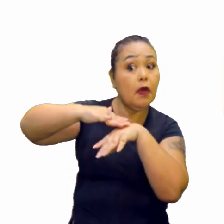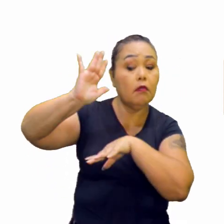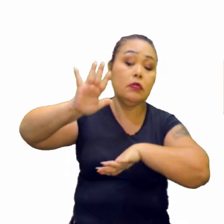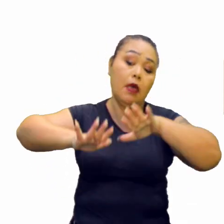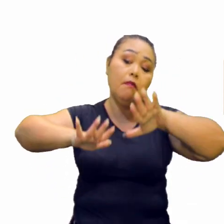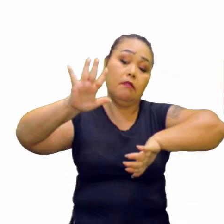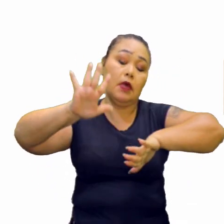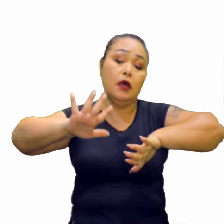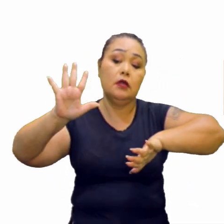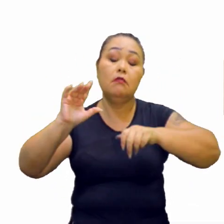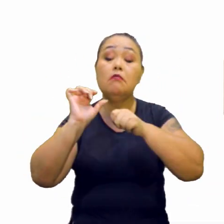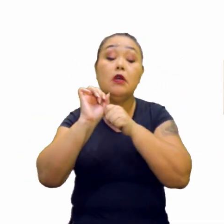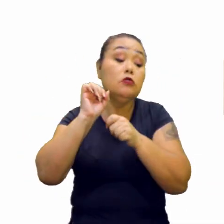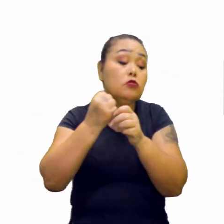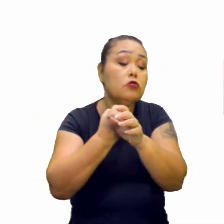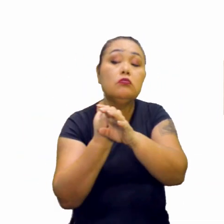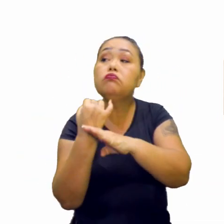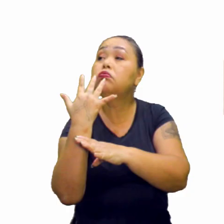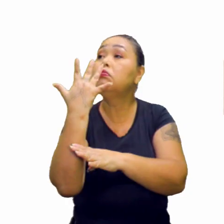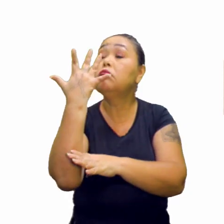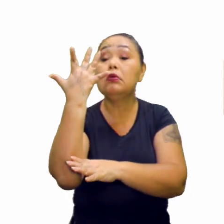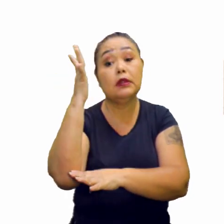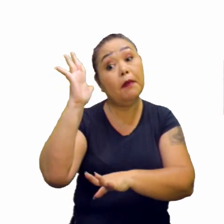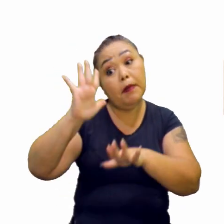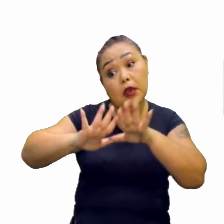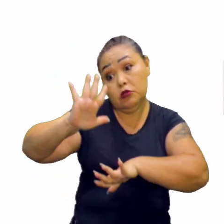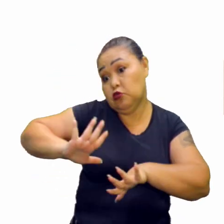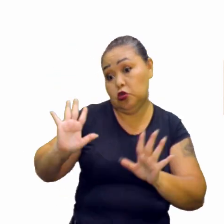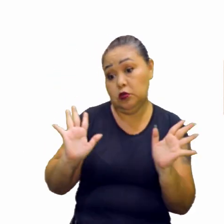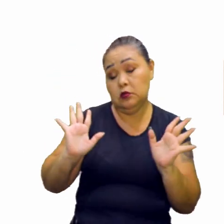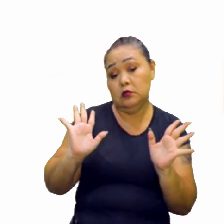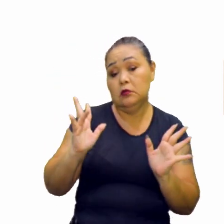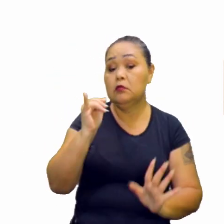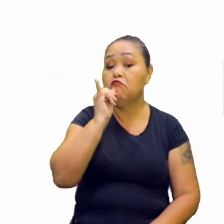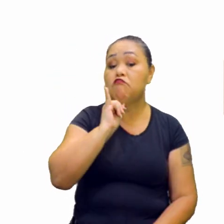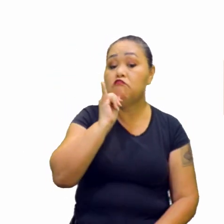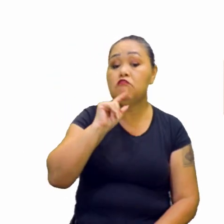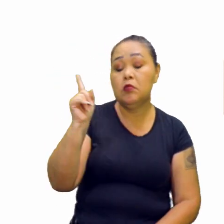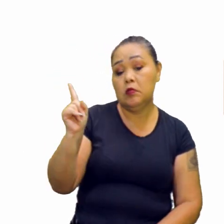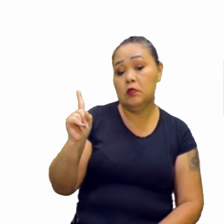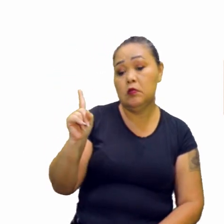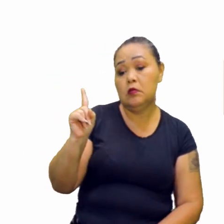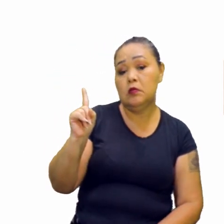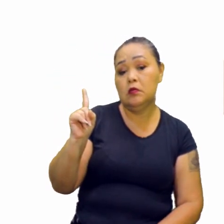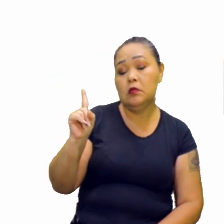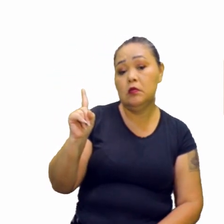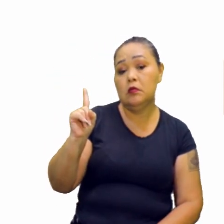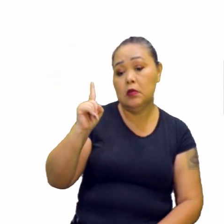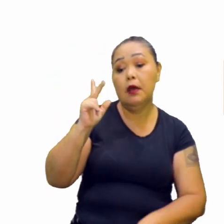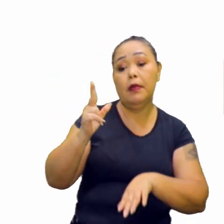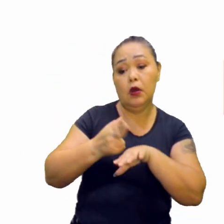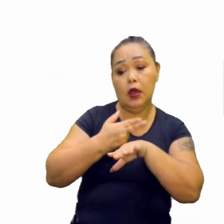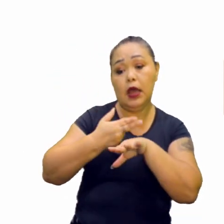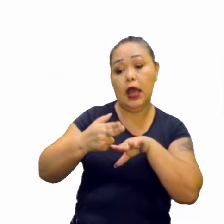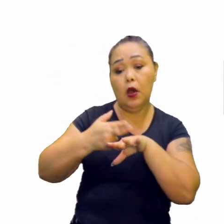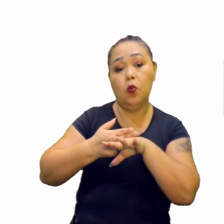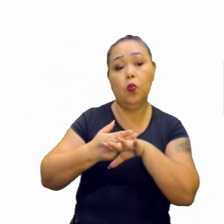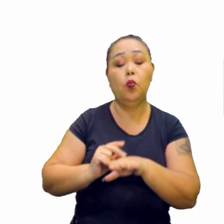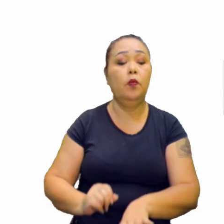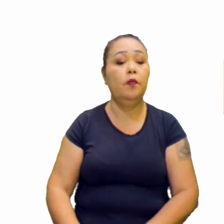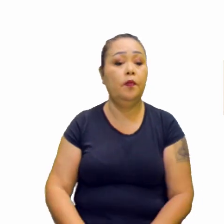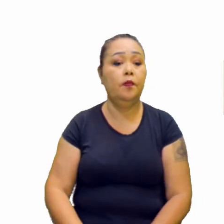cultivar. Aqui, esse exemplo aí, pessoal, é para o cacau, tá?